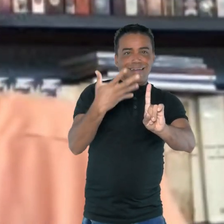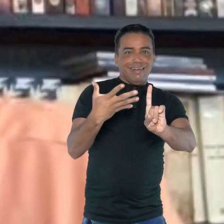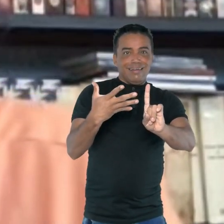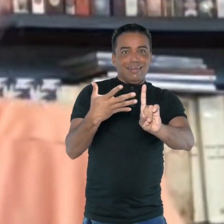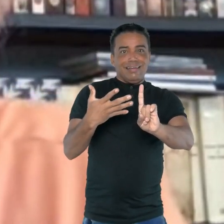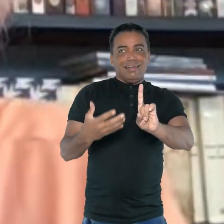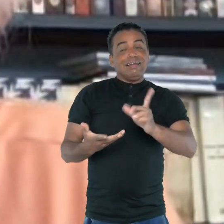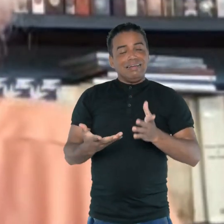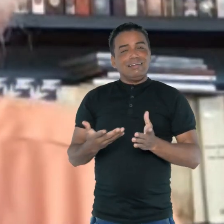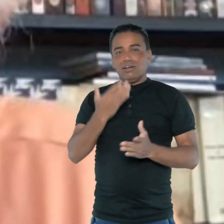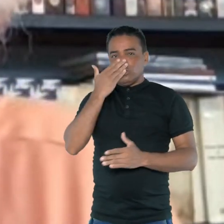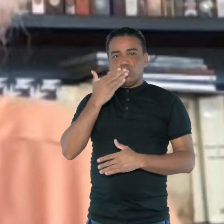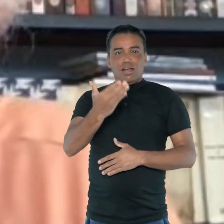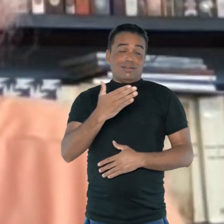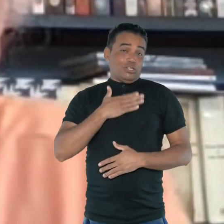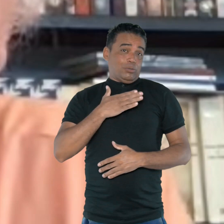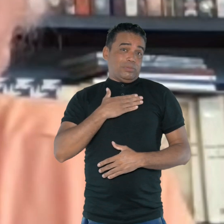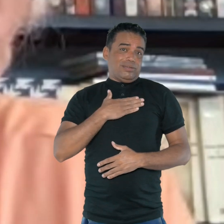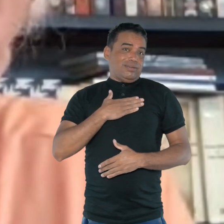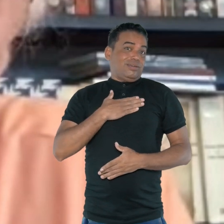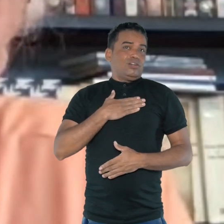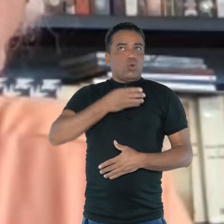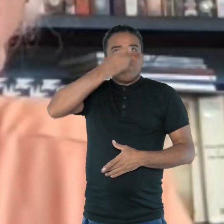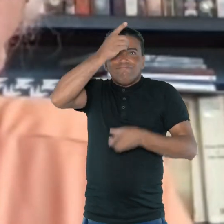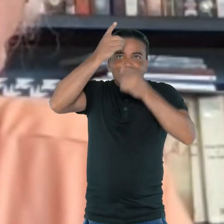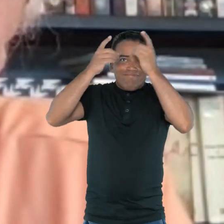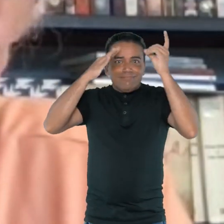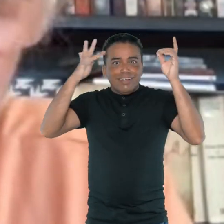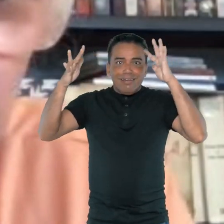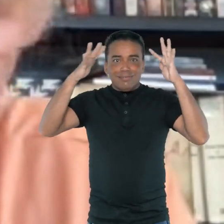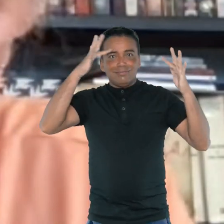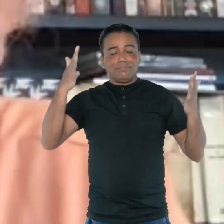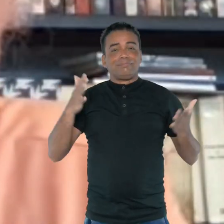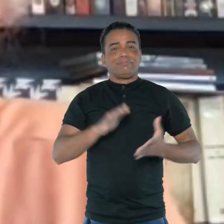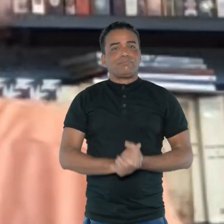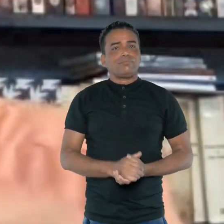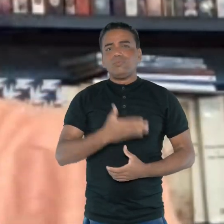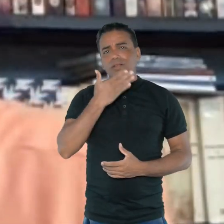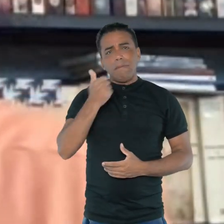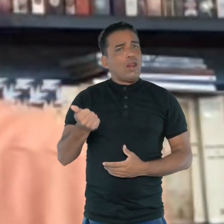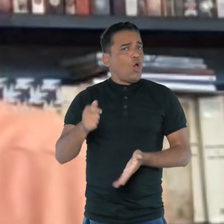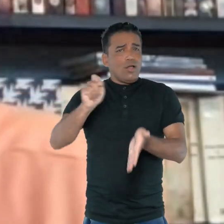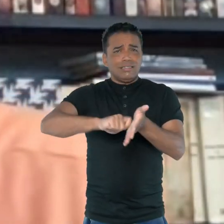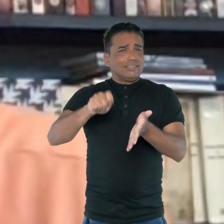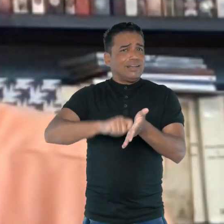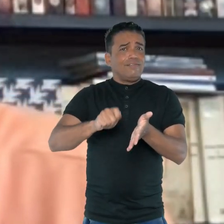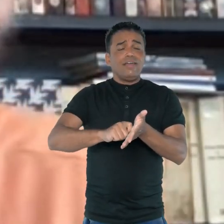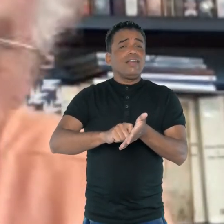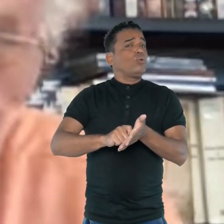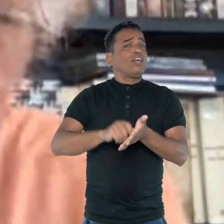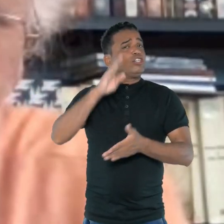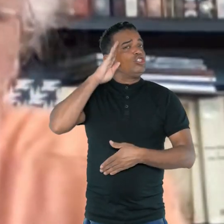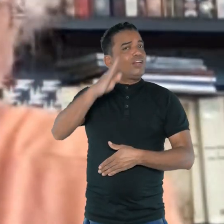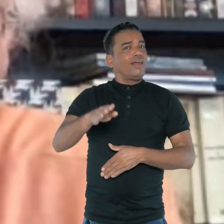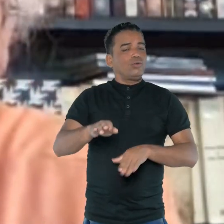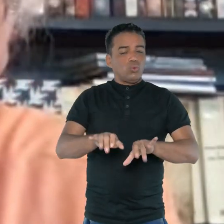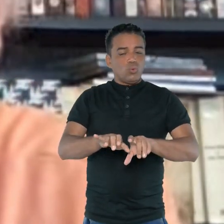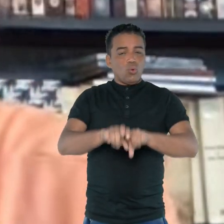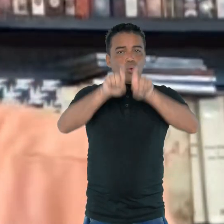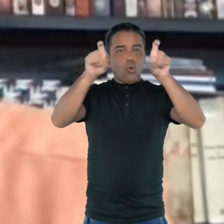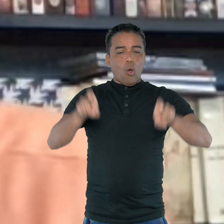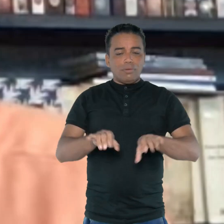do criador, né, no caso eu, que é melhor escrever direto no computador, chegar